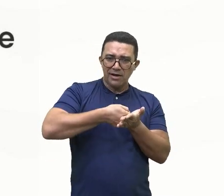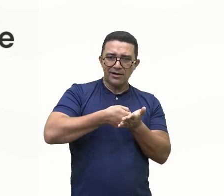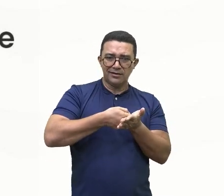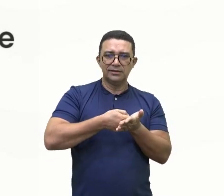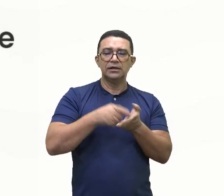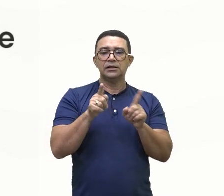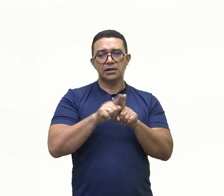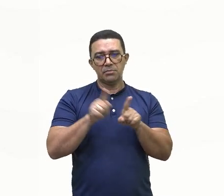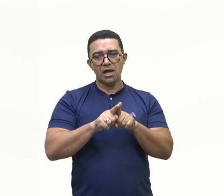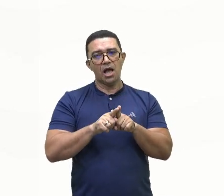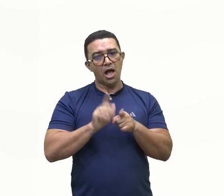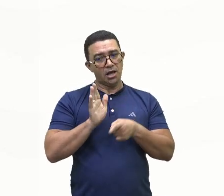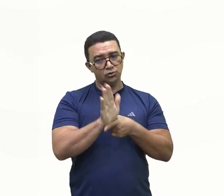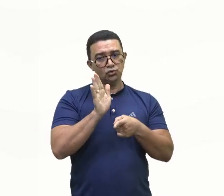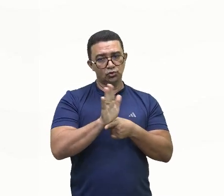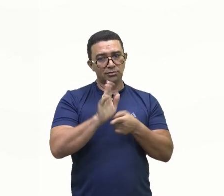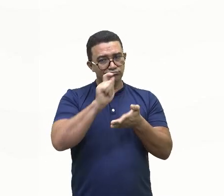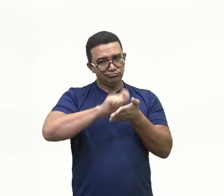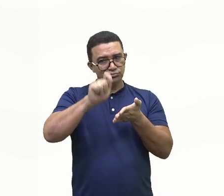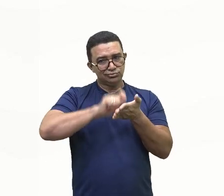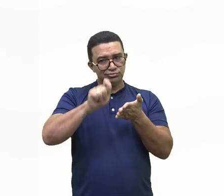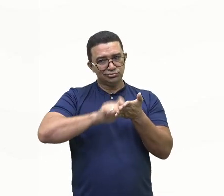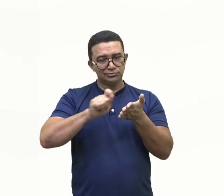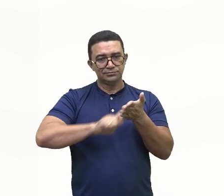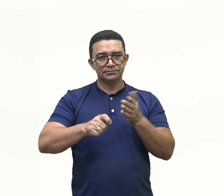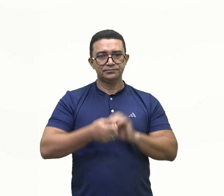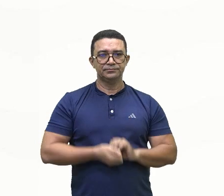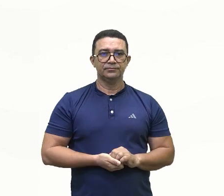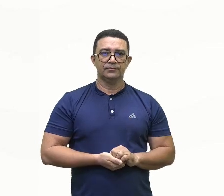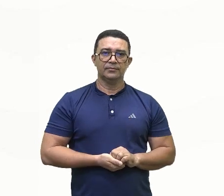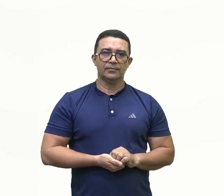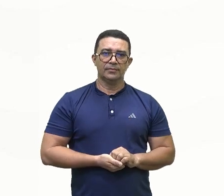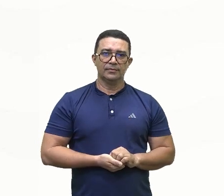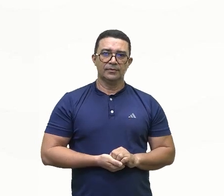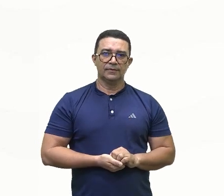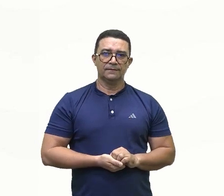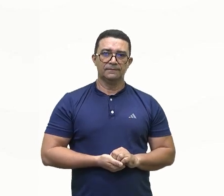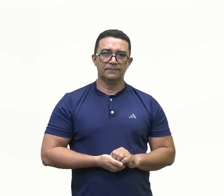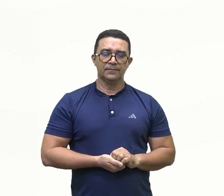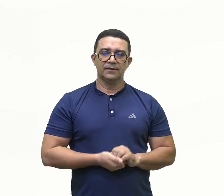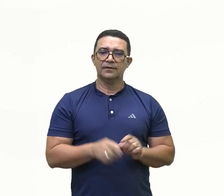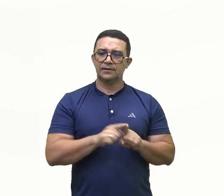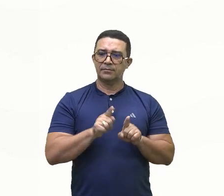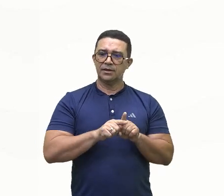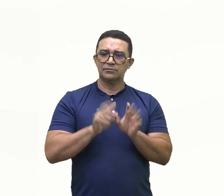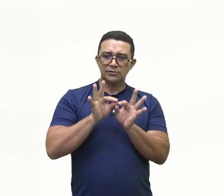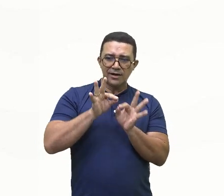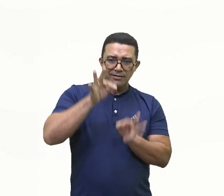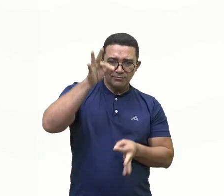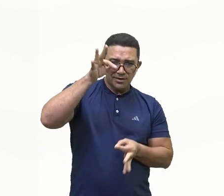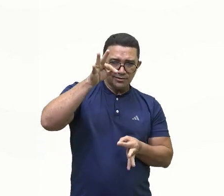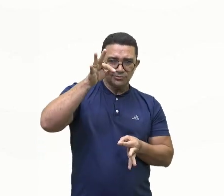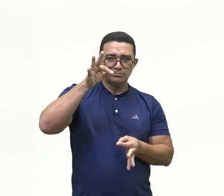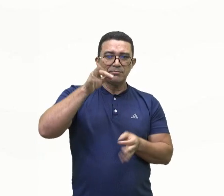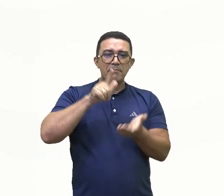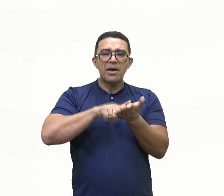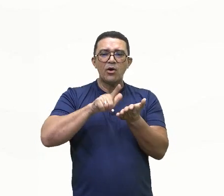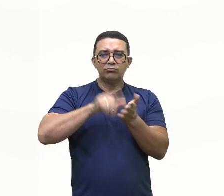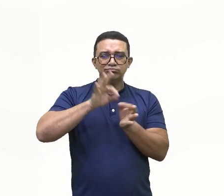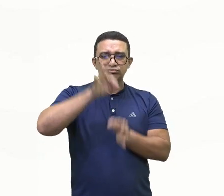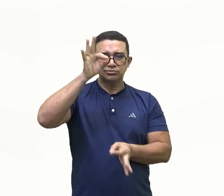ajuda nas suas anotações. Guarde também comprovante de utilização de cartões de débito e